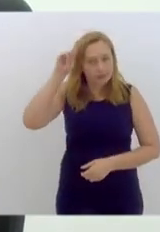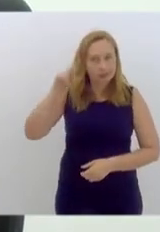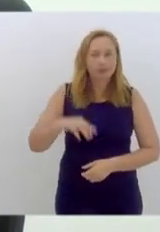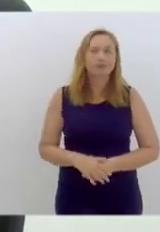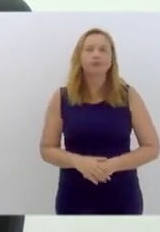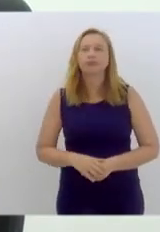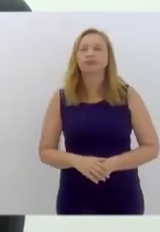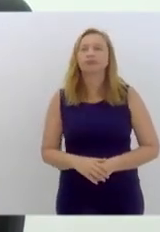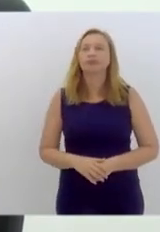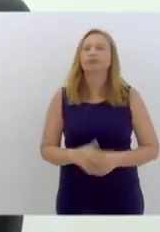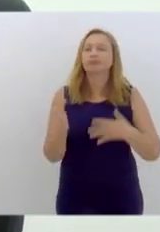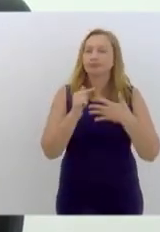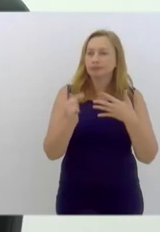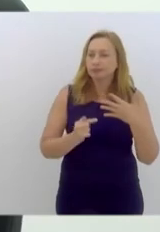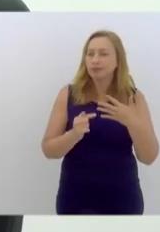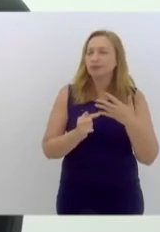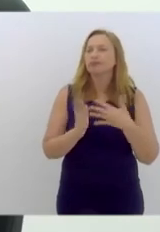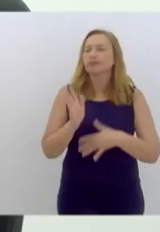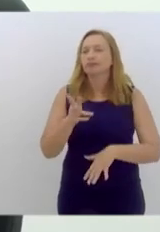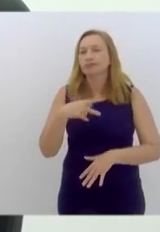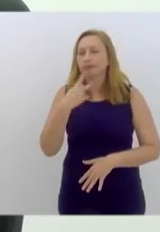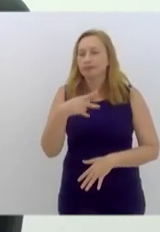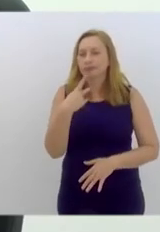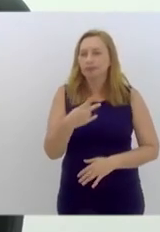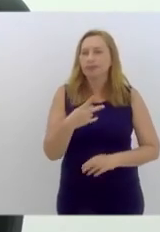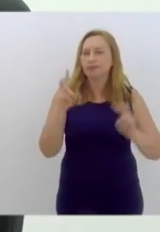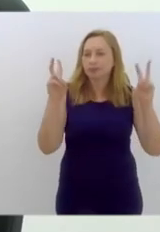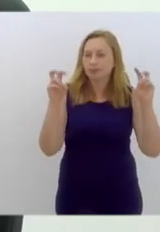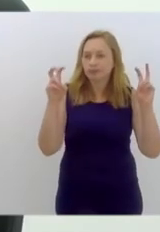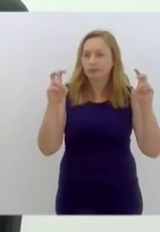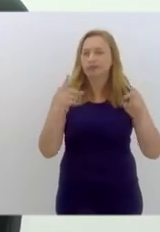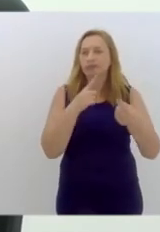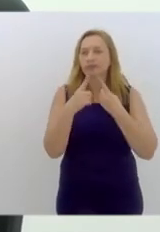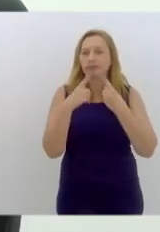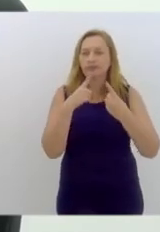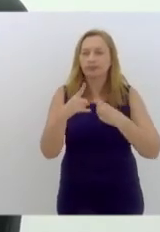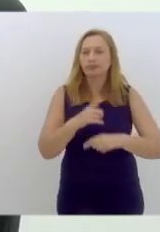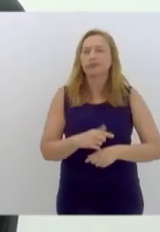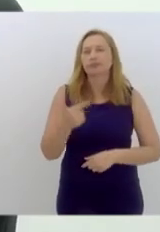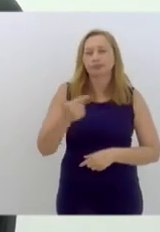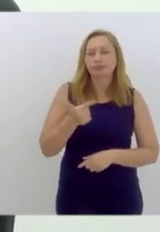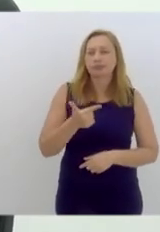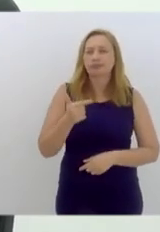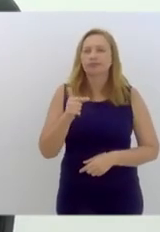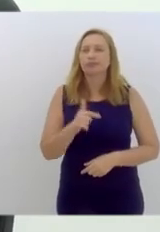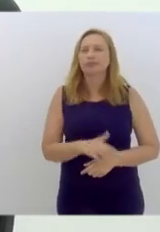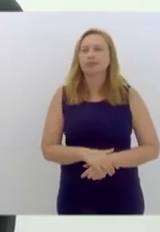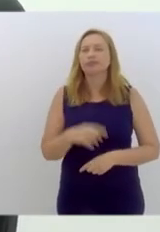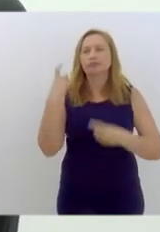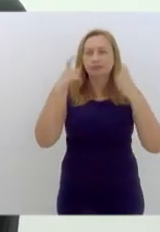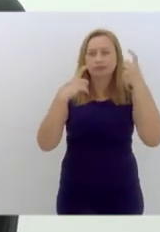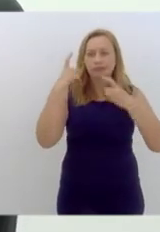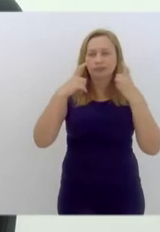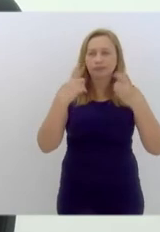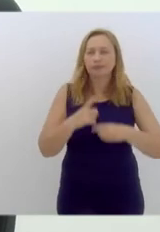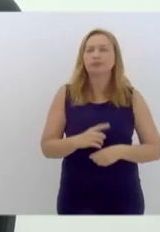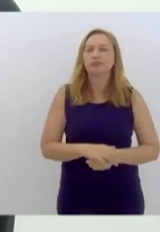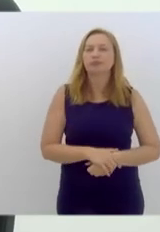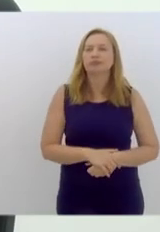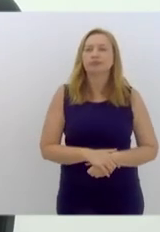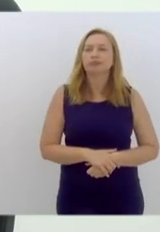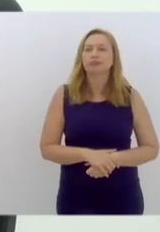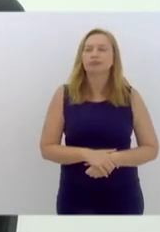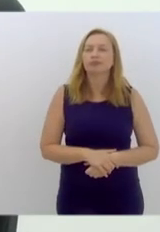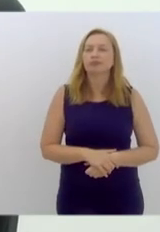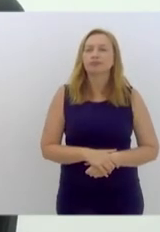foi um dos aspectos que a gente trouxe para o debate. Um segundo aspecto é que a gente tem uma preocupação com os índices, é